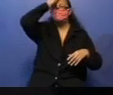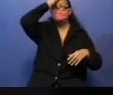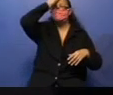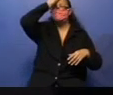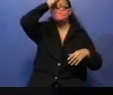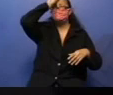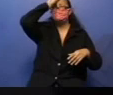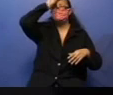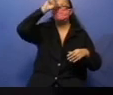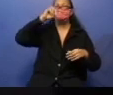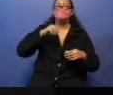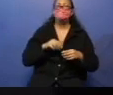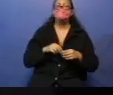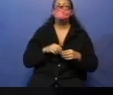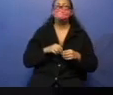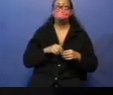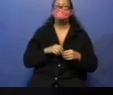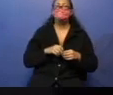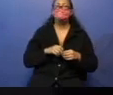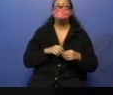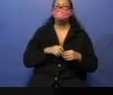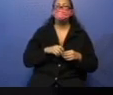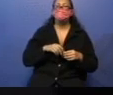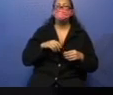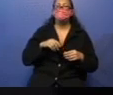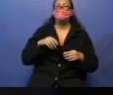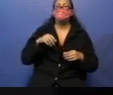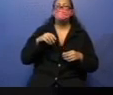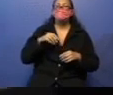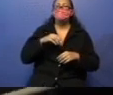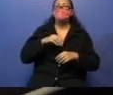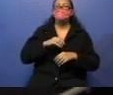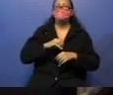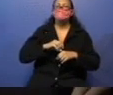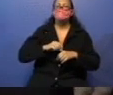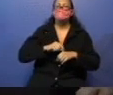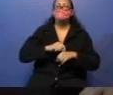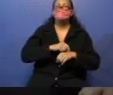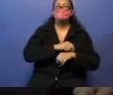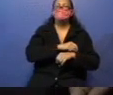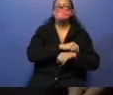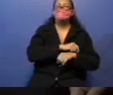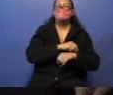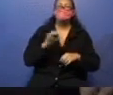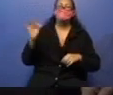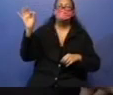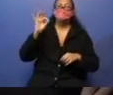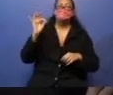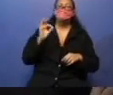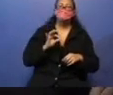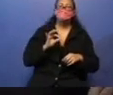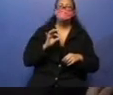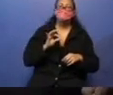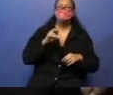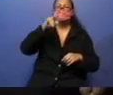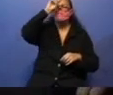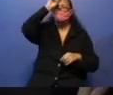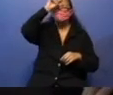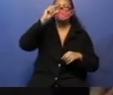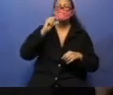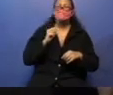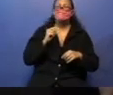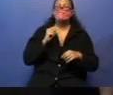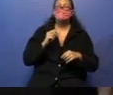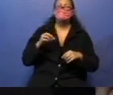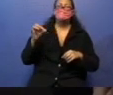como baratas, ratos, moscas. Vamos falar em formiga,